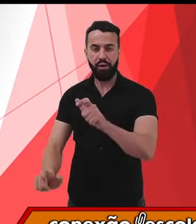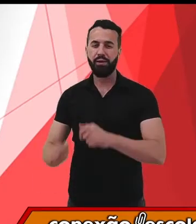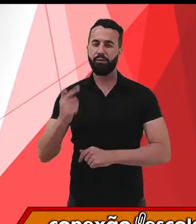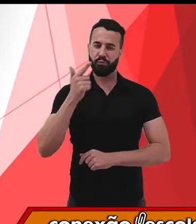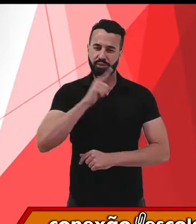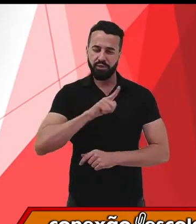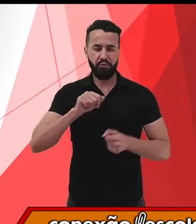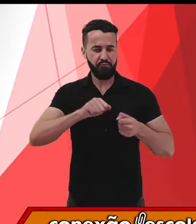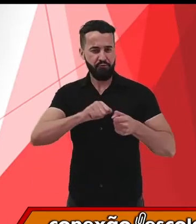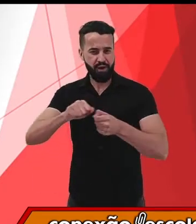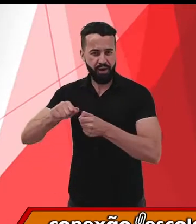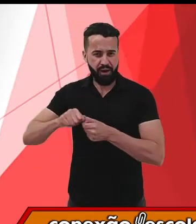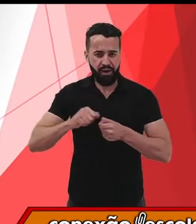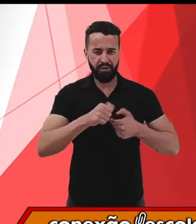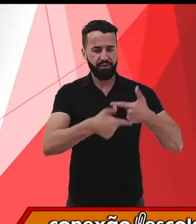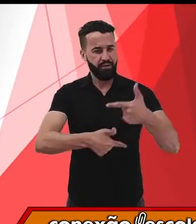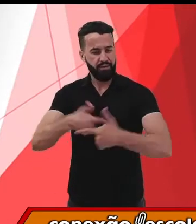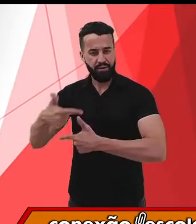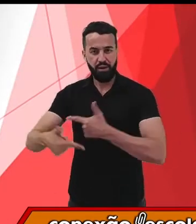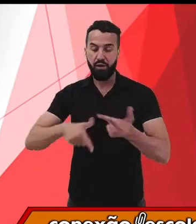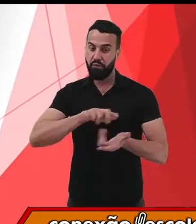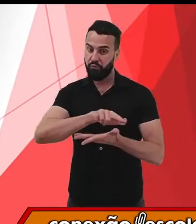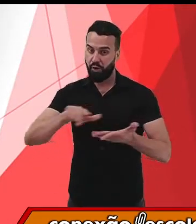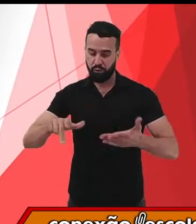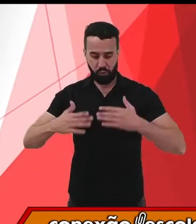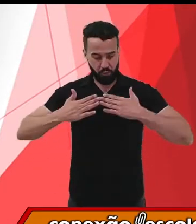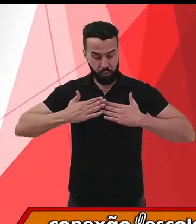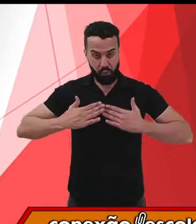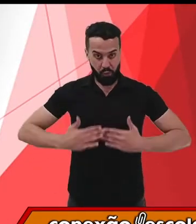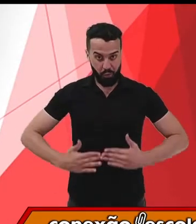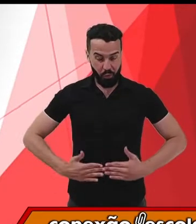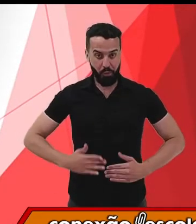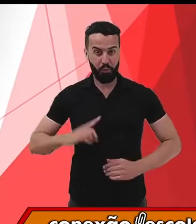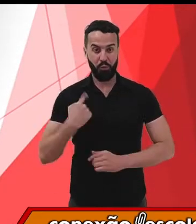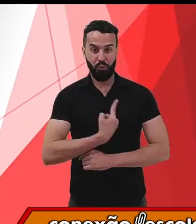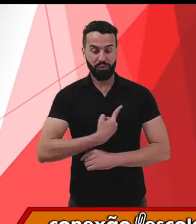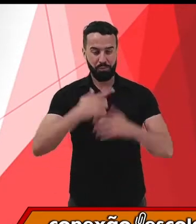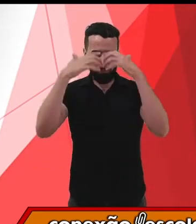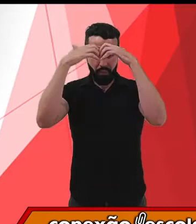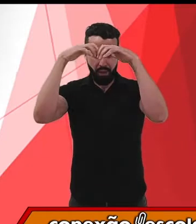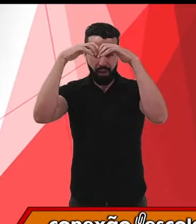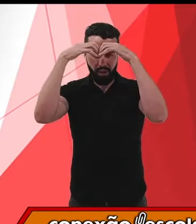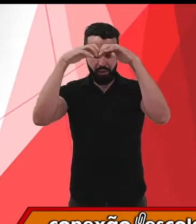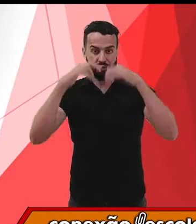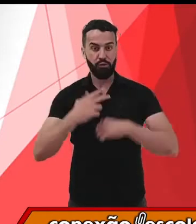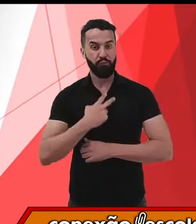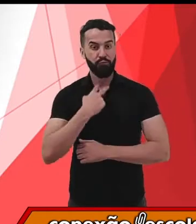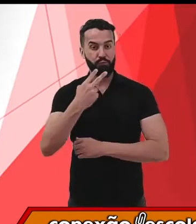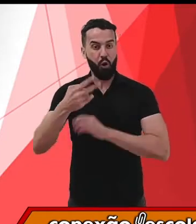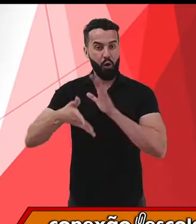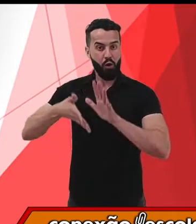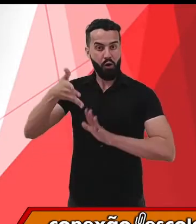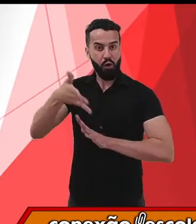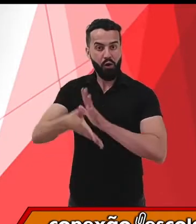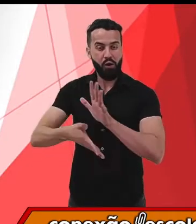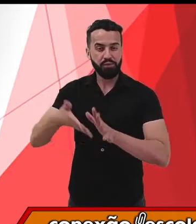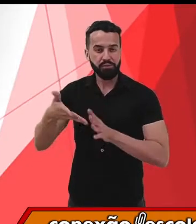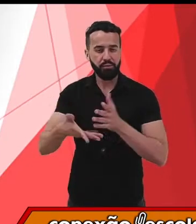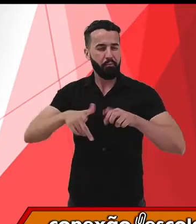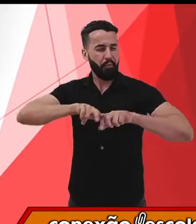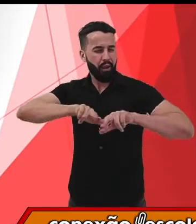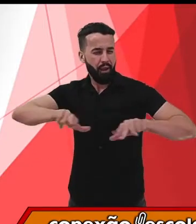desempenhar muitas ações, né? Com o nosso corpo, com a nossa mente, com a nossa voz, né? E tudo